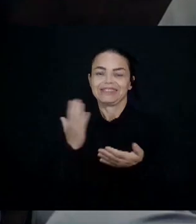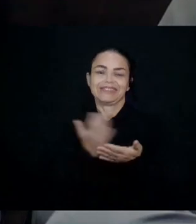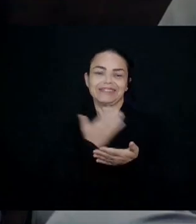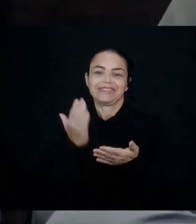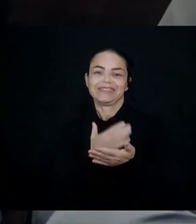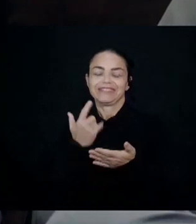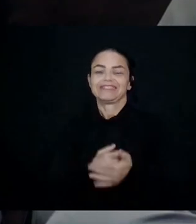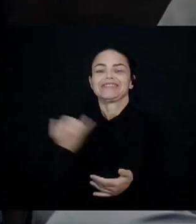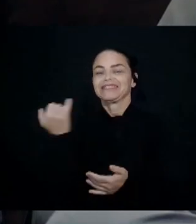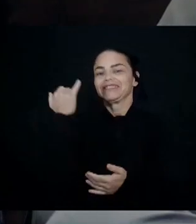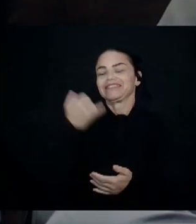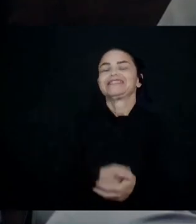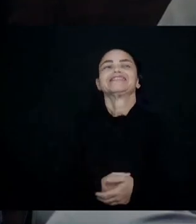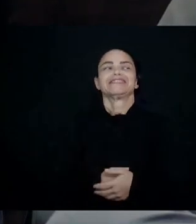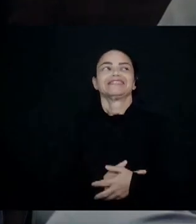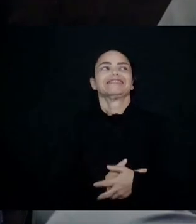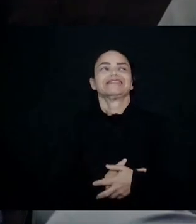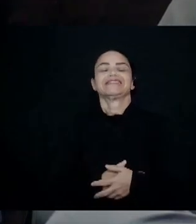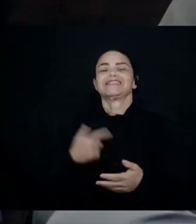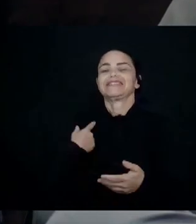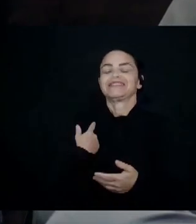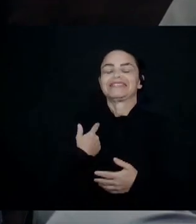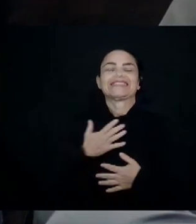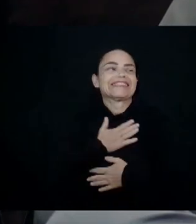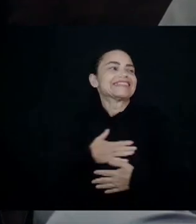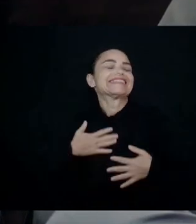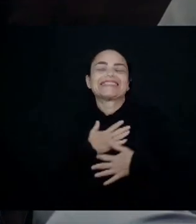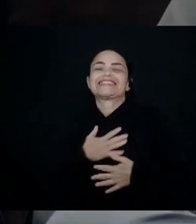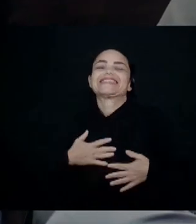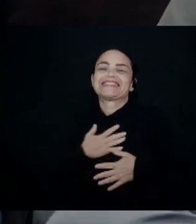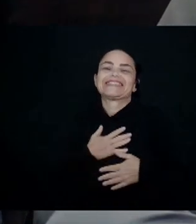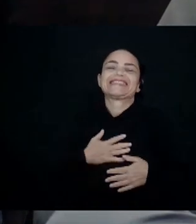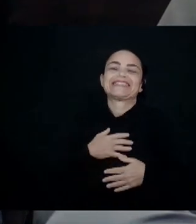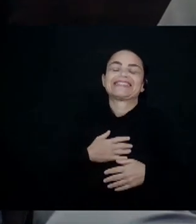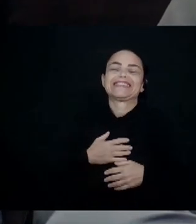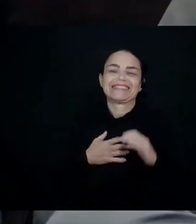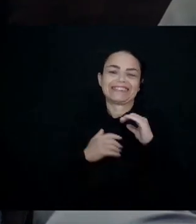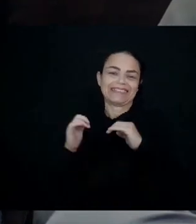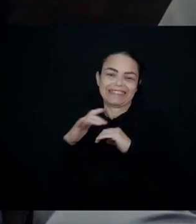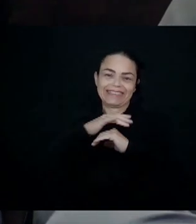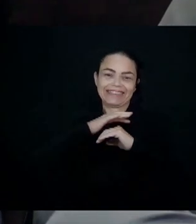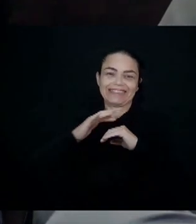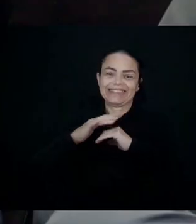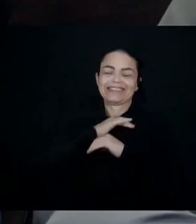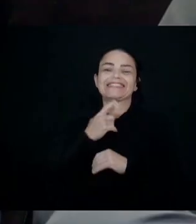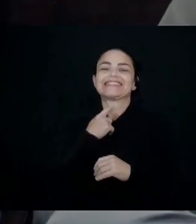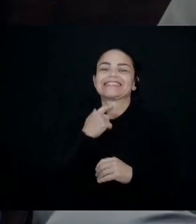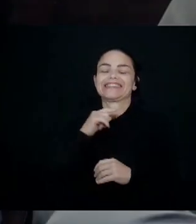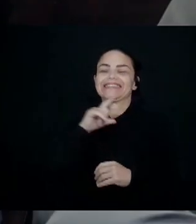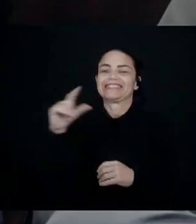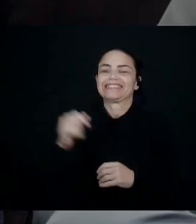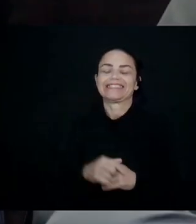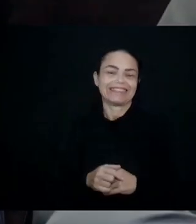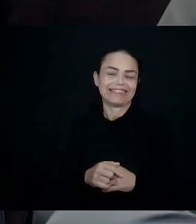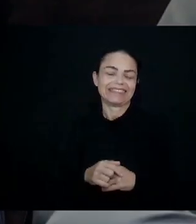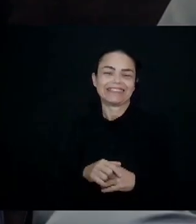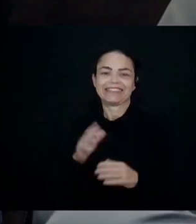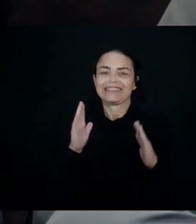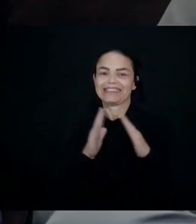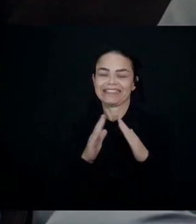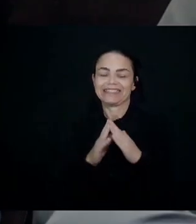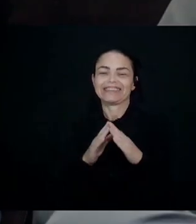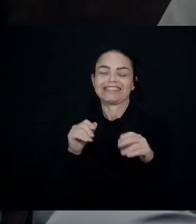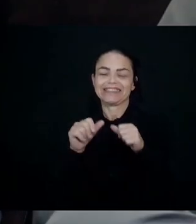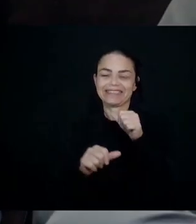sempre aquela nostalgia, aquela vontade de querer sair de casa para trocar aquela figurinha, para